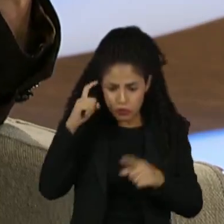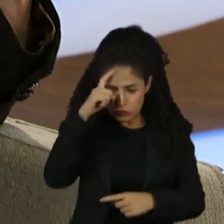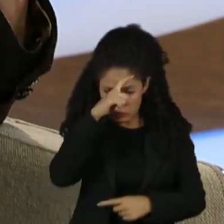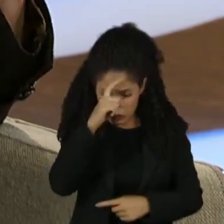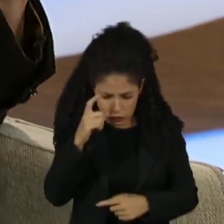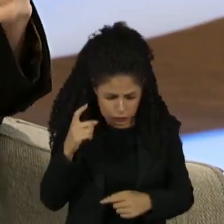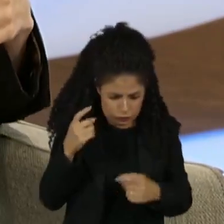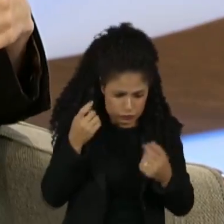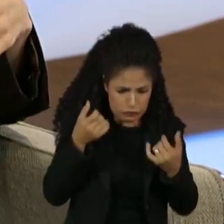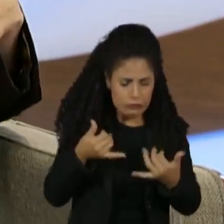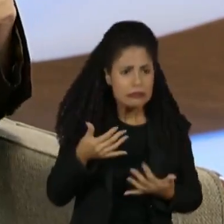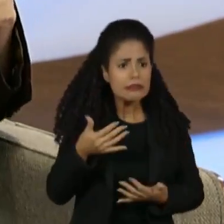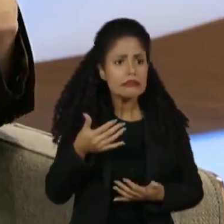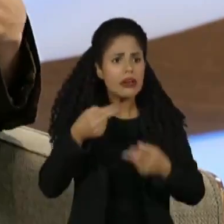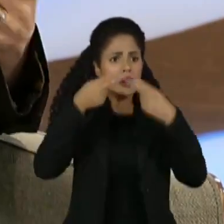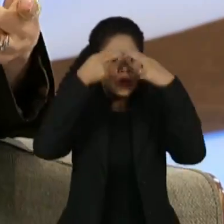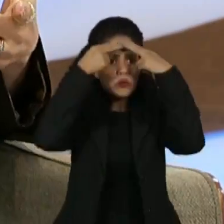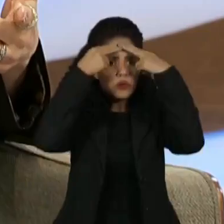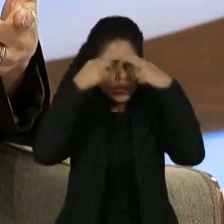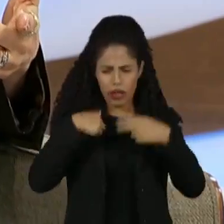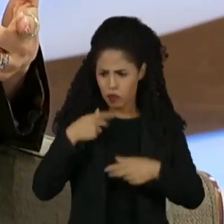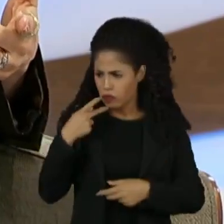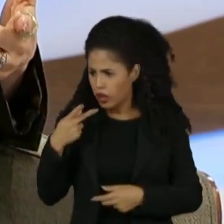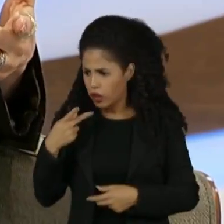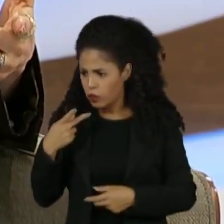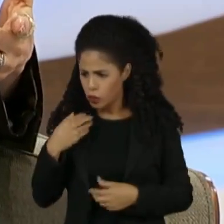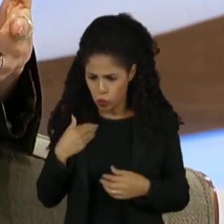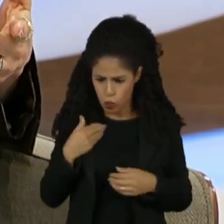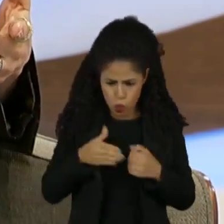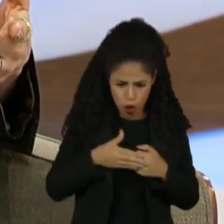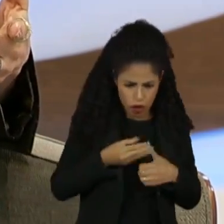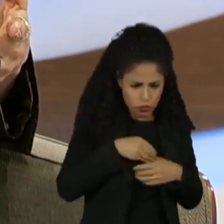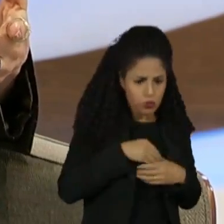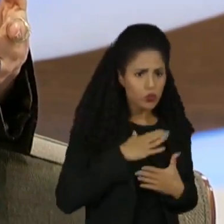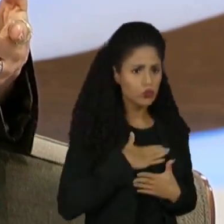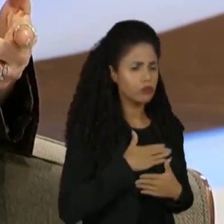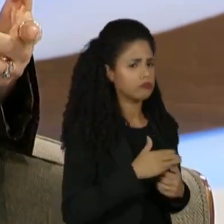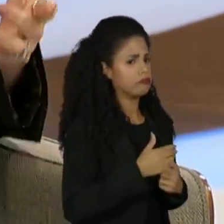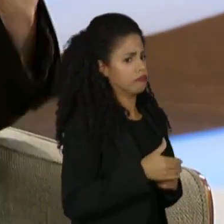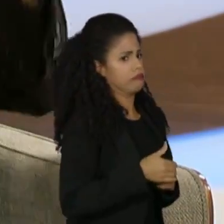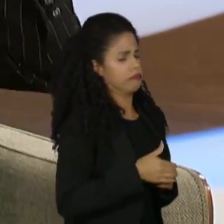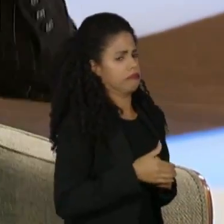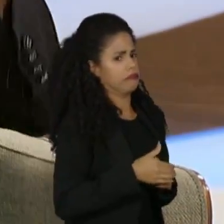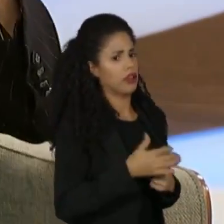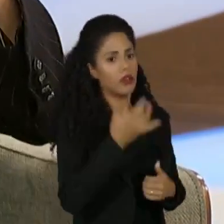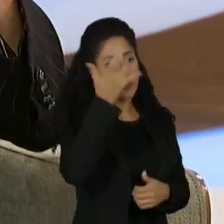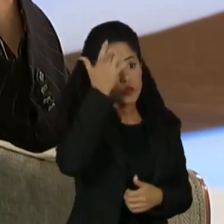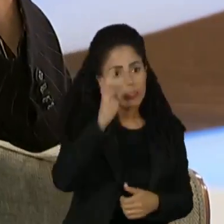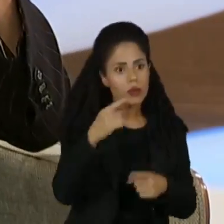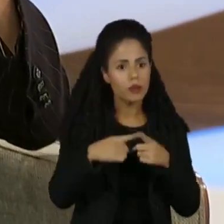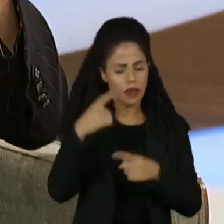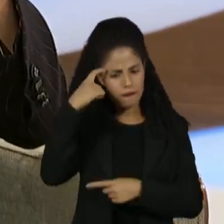falar. Então eu lembrei, mas eu fiquei assim, será que eu falo, será que eu não falo? Porque por mais que no